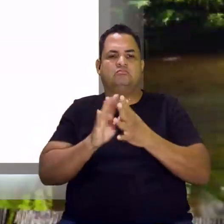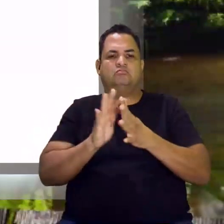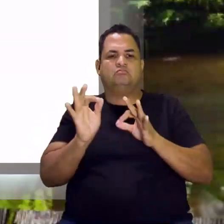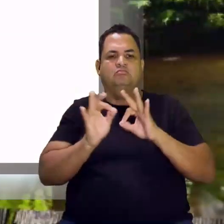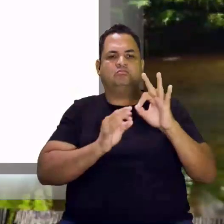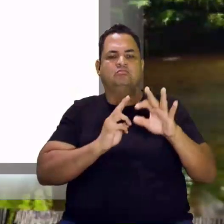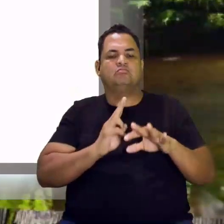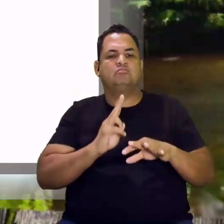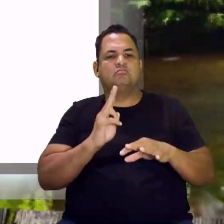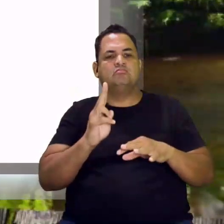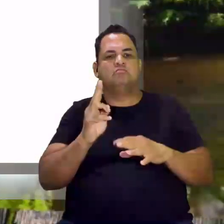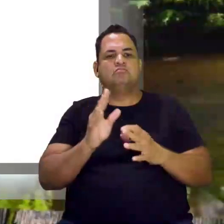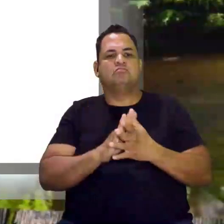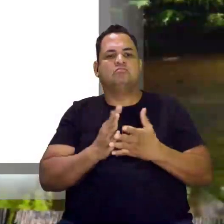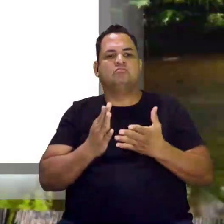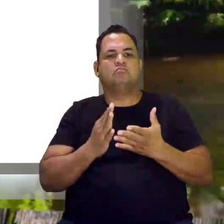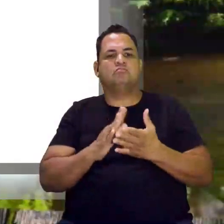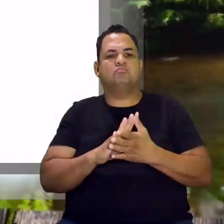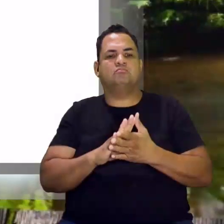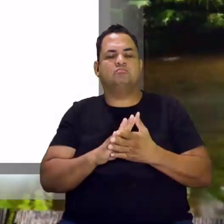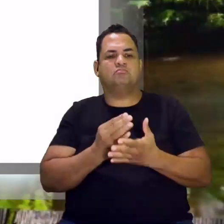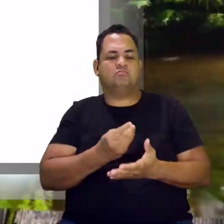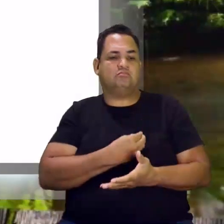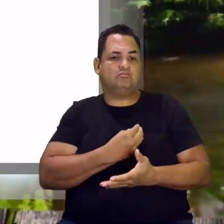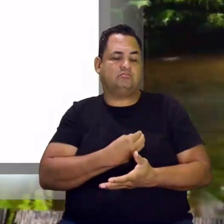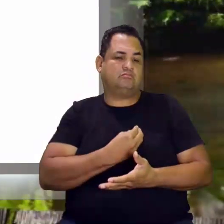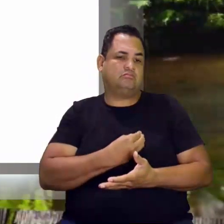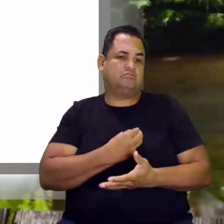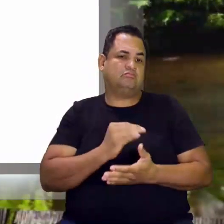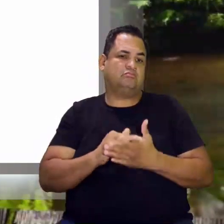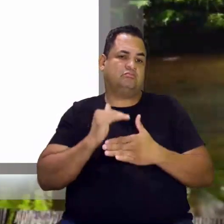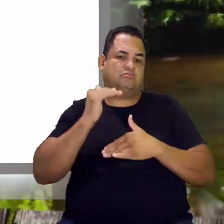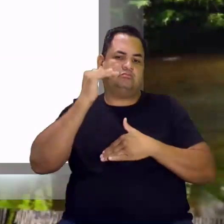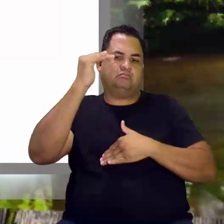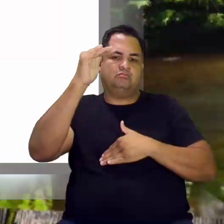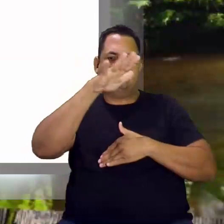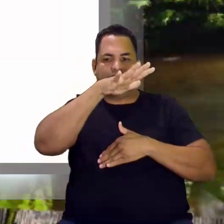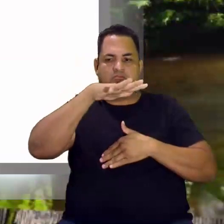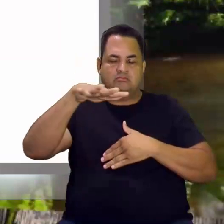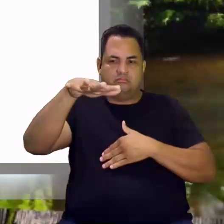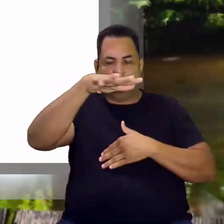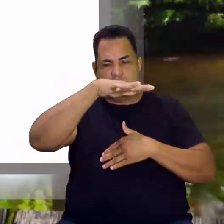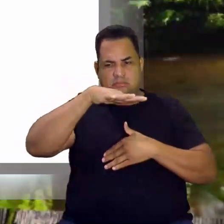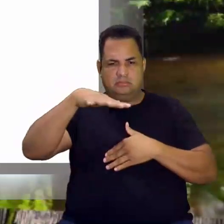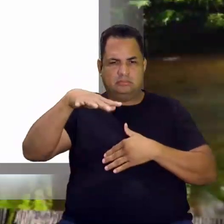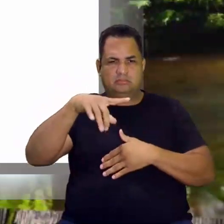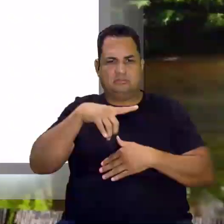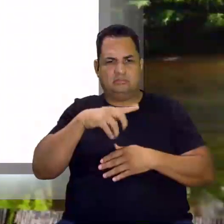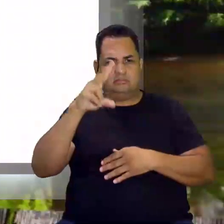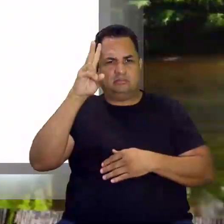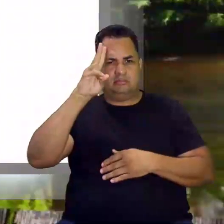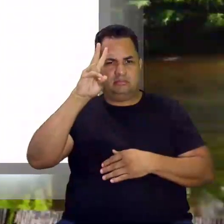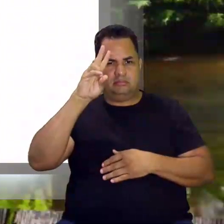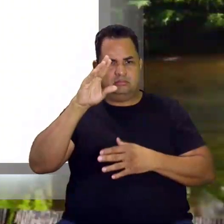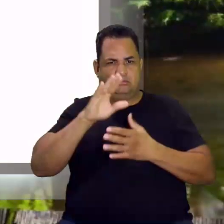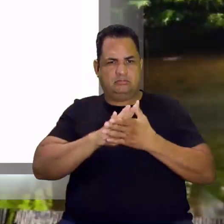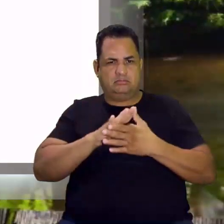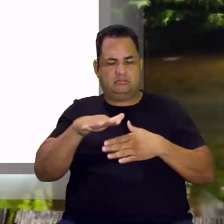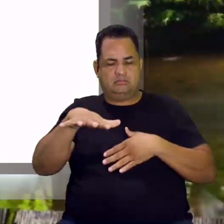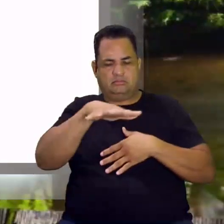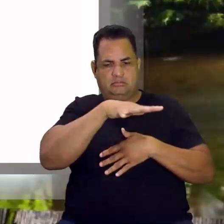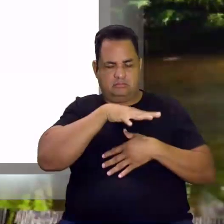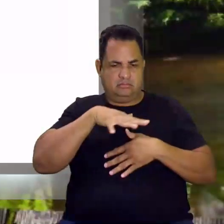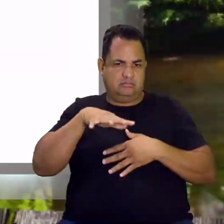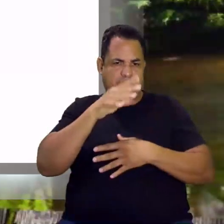mantém esse solo e a vida que está acima desse solo. E aí a gente lembra que a